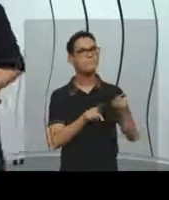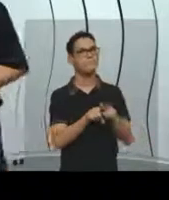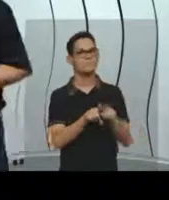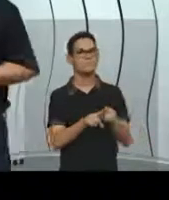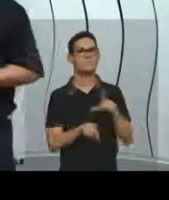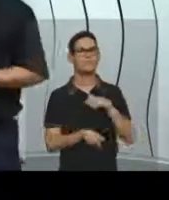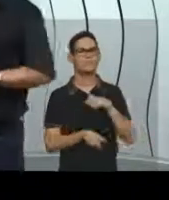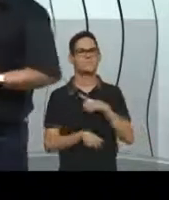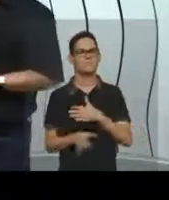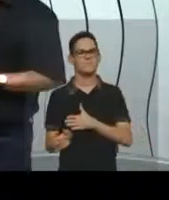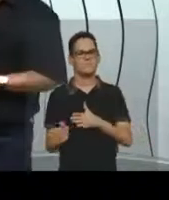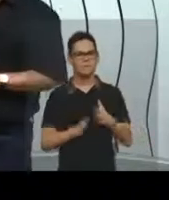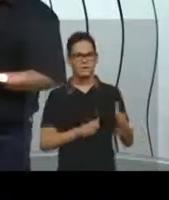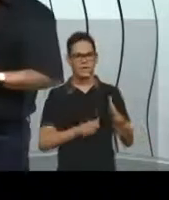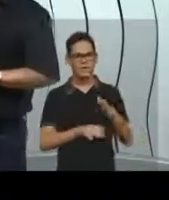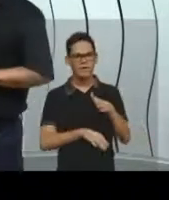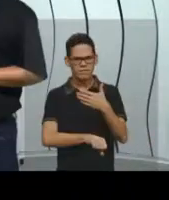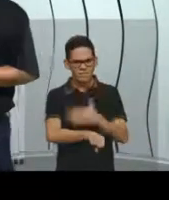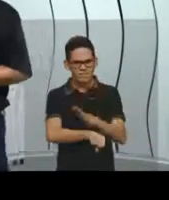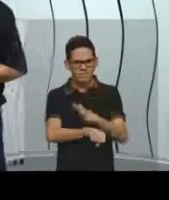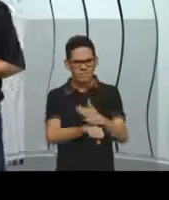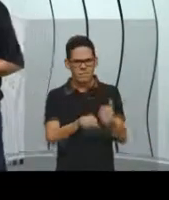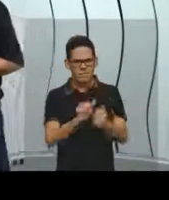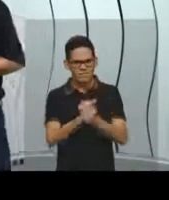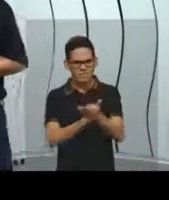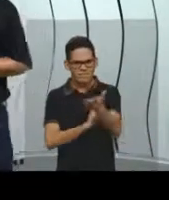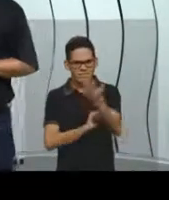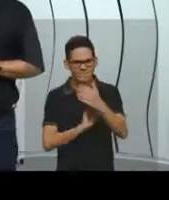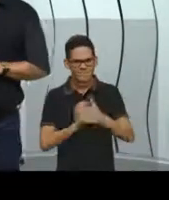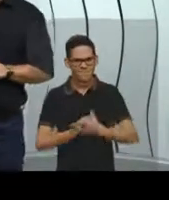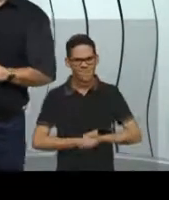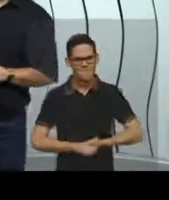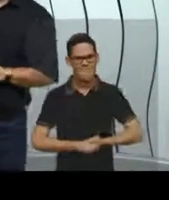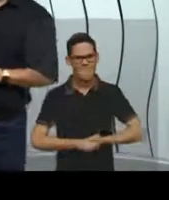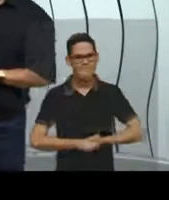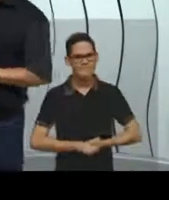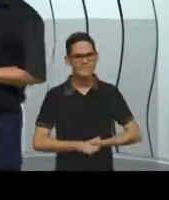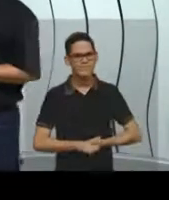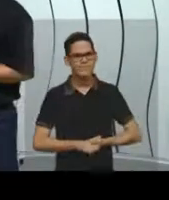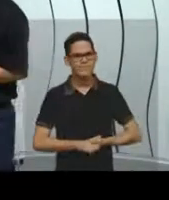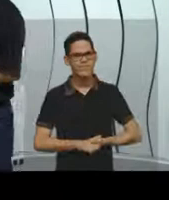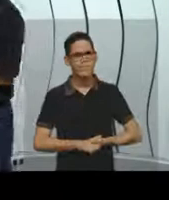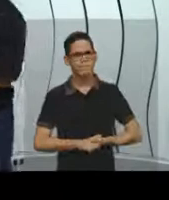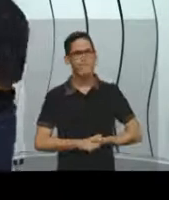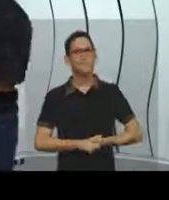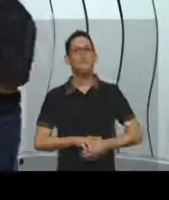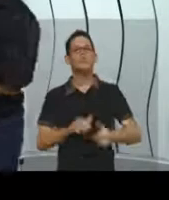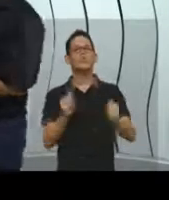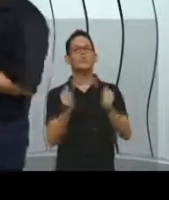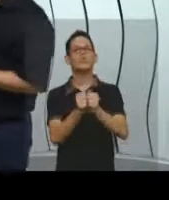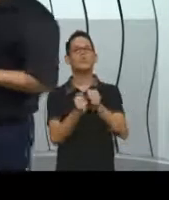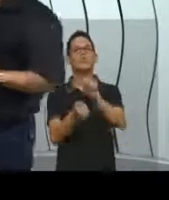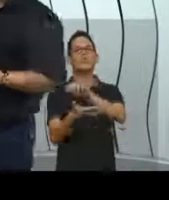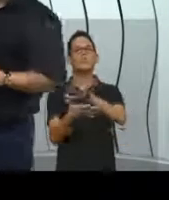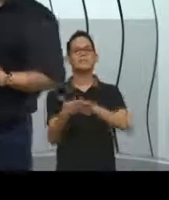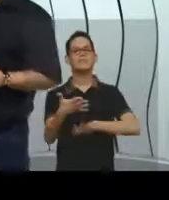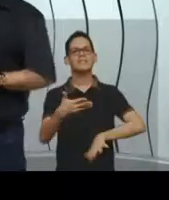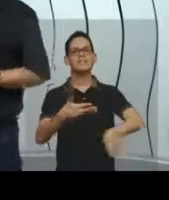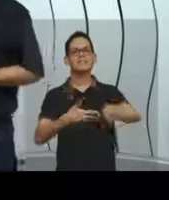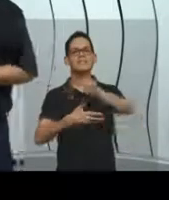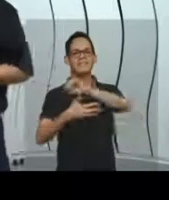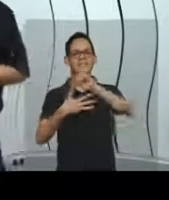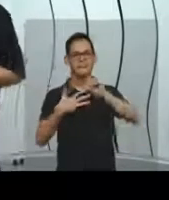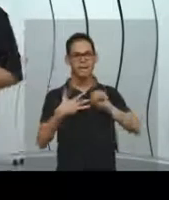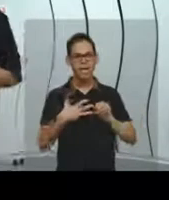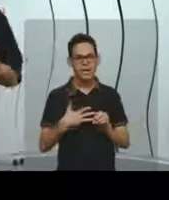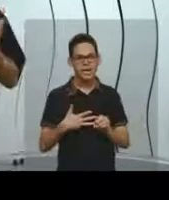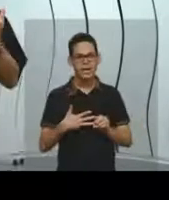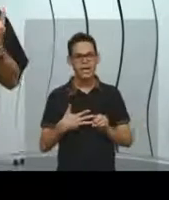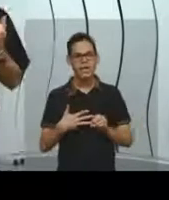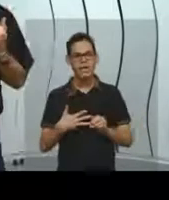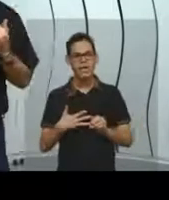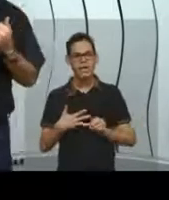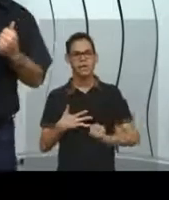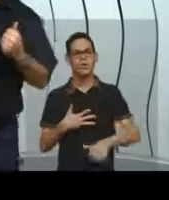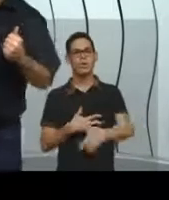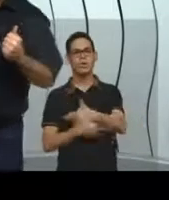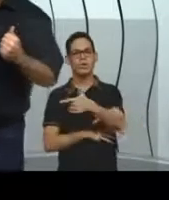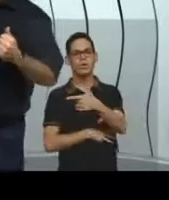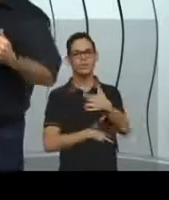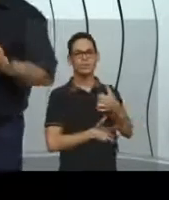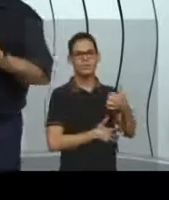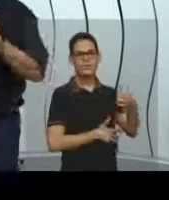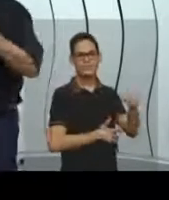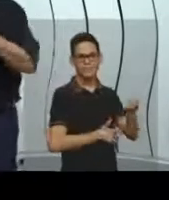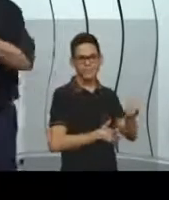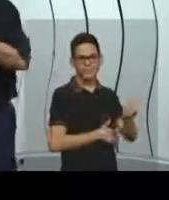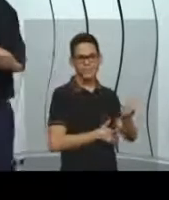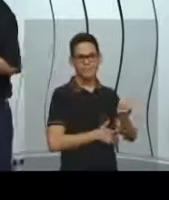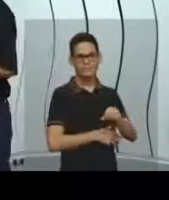Vamos praticar um pouquinho? Vamos exercitar? Vamos lá? Fazer uma questão que foi cobrada no Enem do ano retrasado,